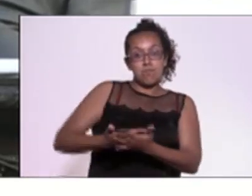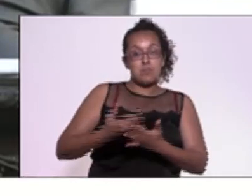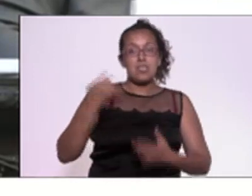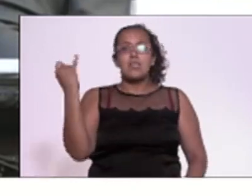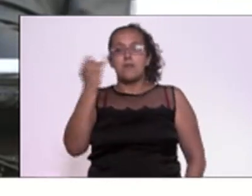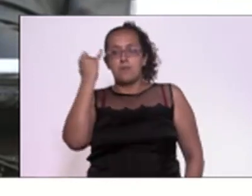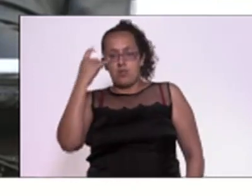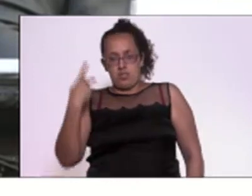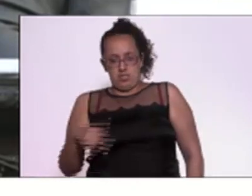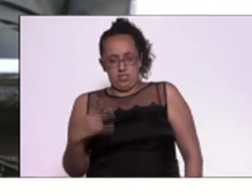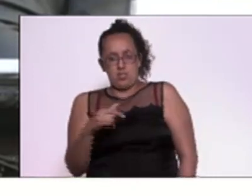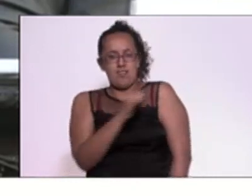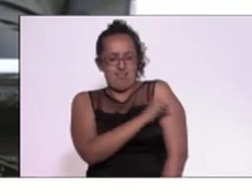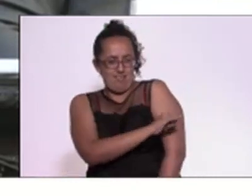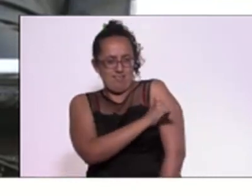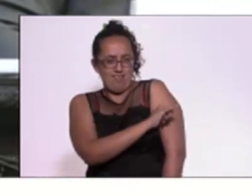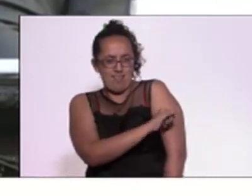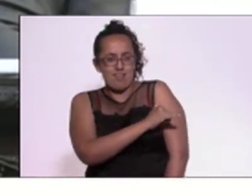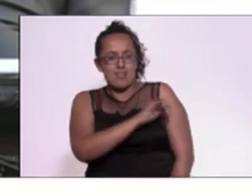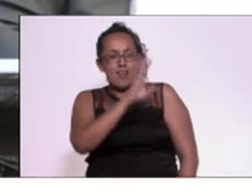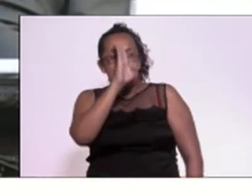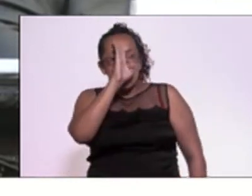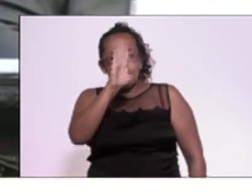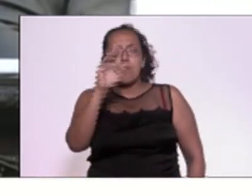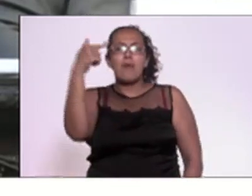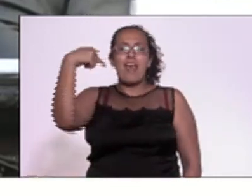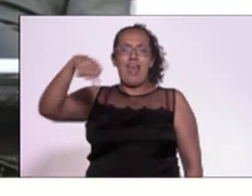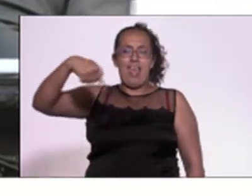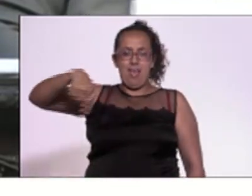de te promover, Gilson, é por isso.